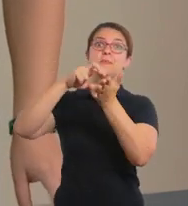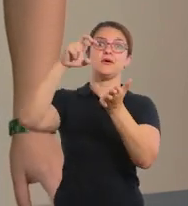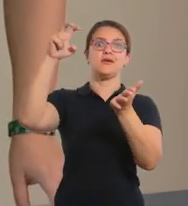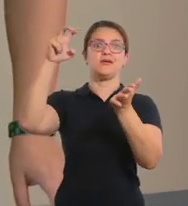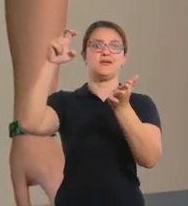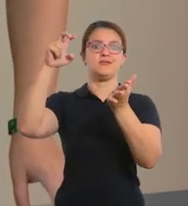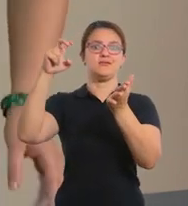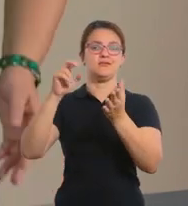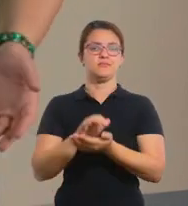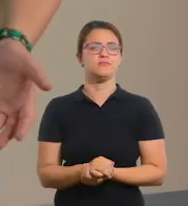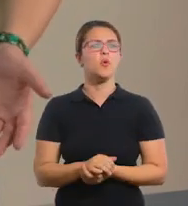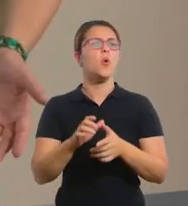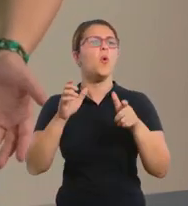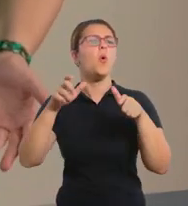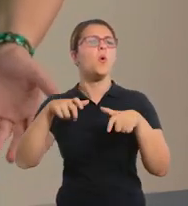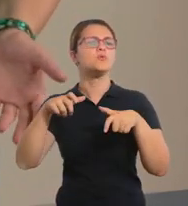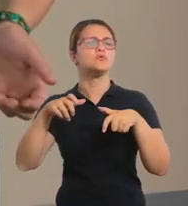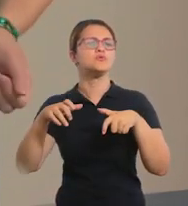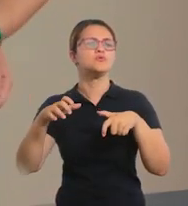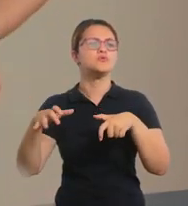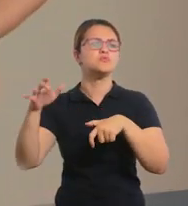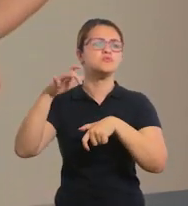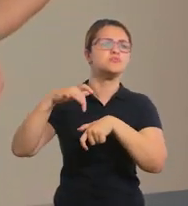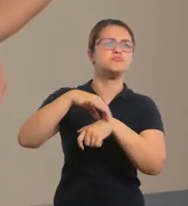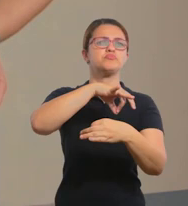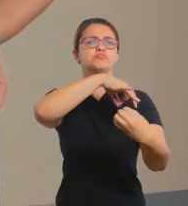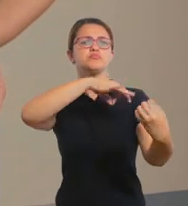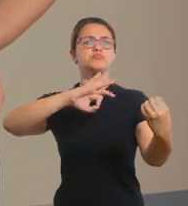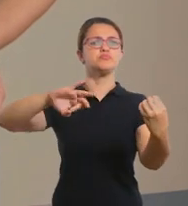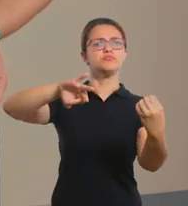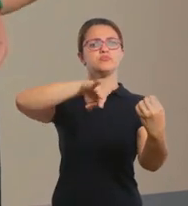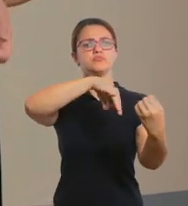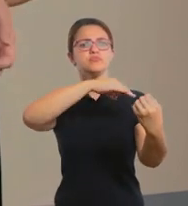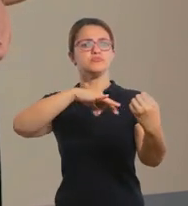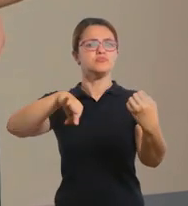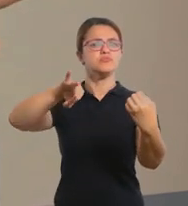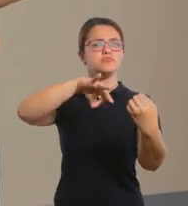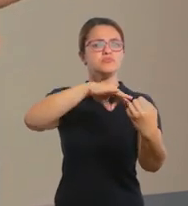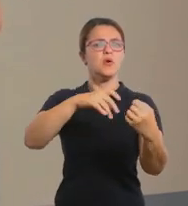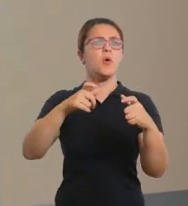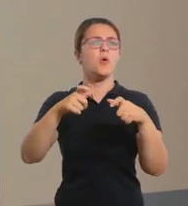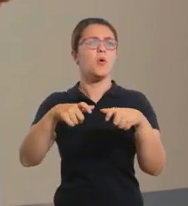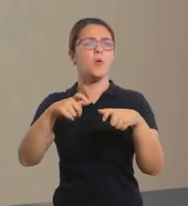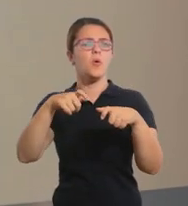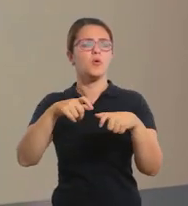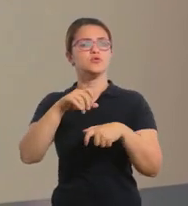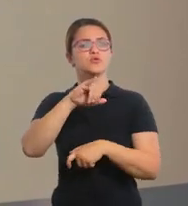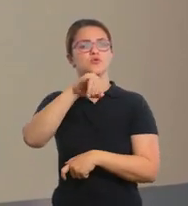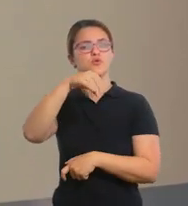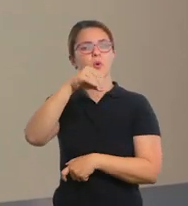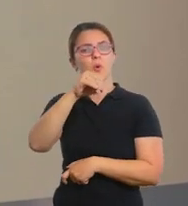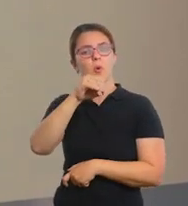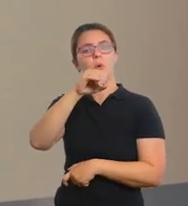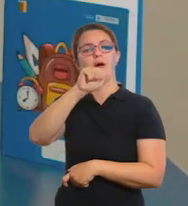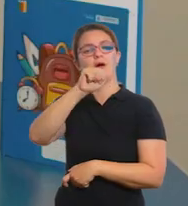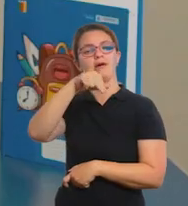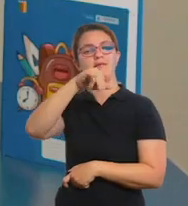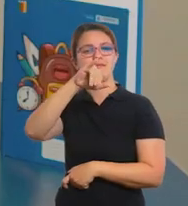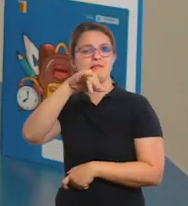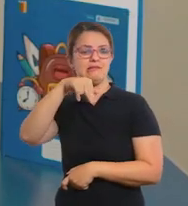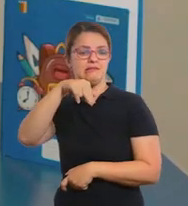onde o pernilongo aprendeu a tocar violino onde a joaninha escolheu seu